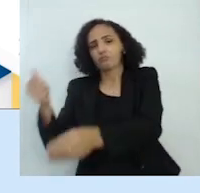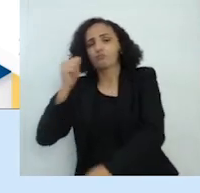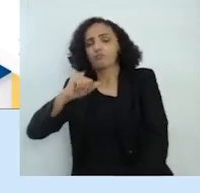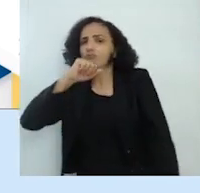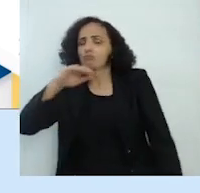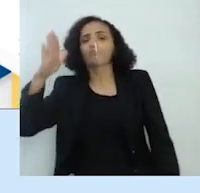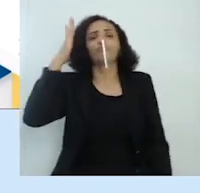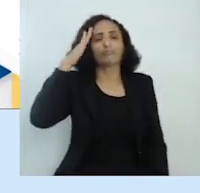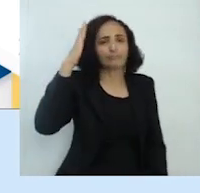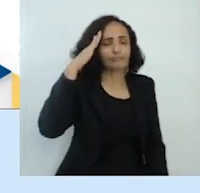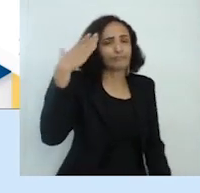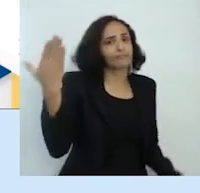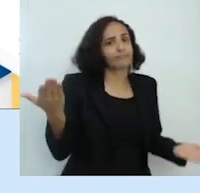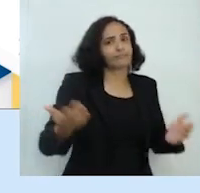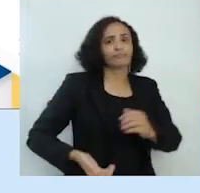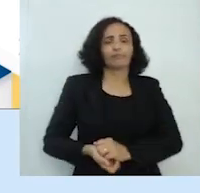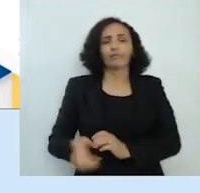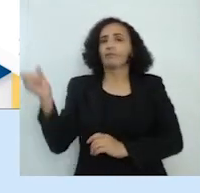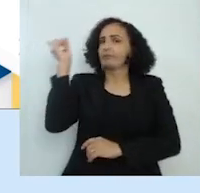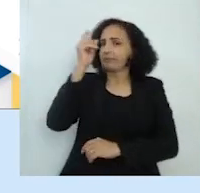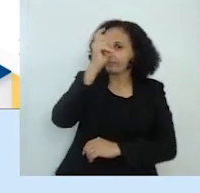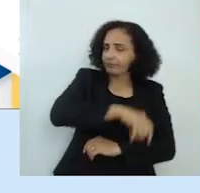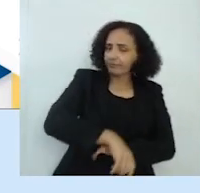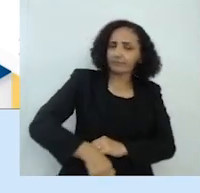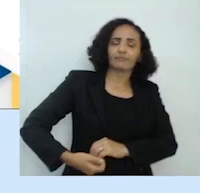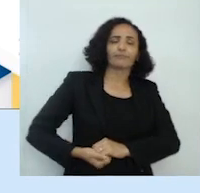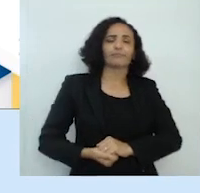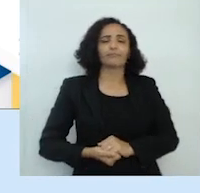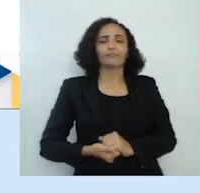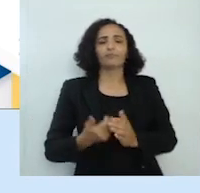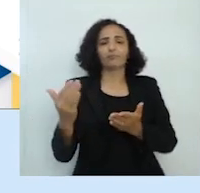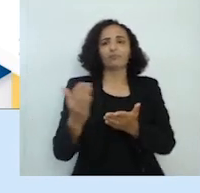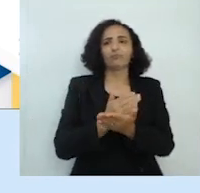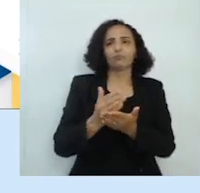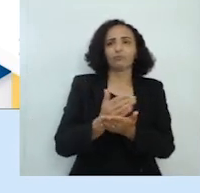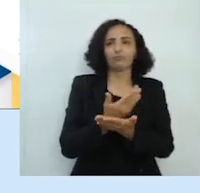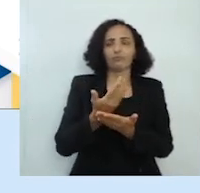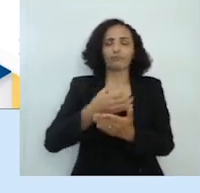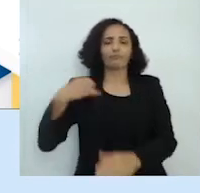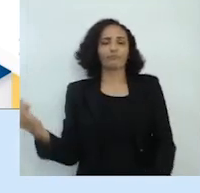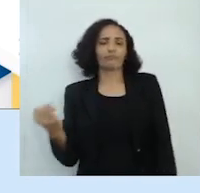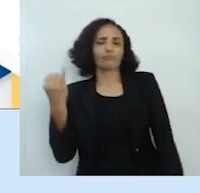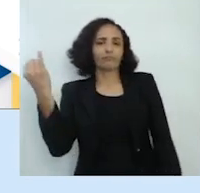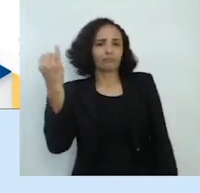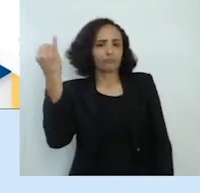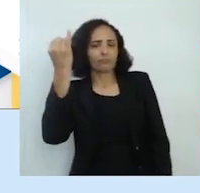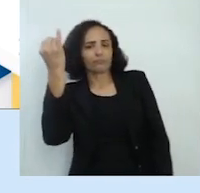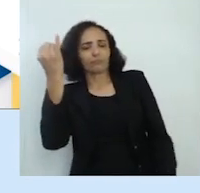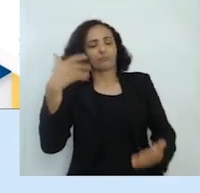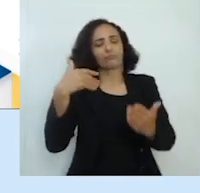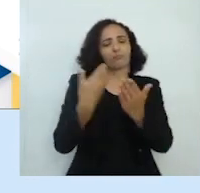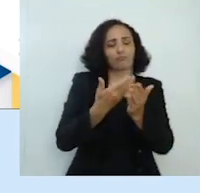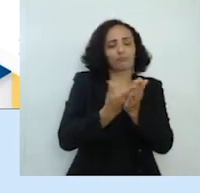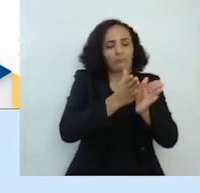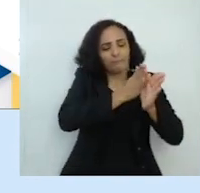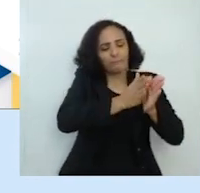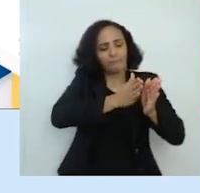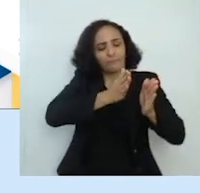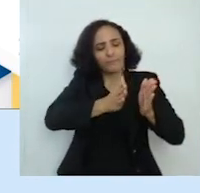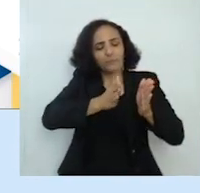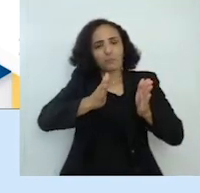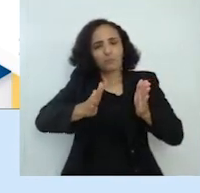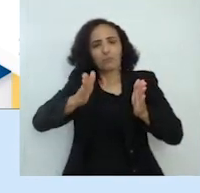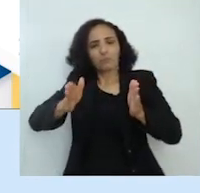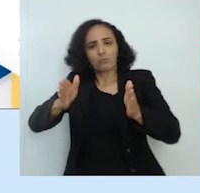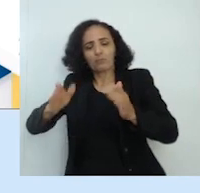agora? Burocracia. Um dos maiores teóricos da importância da propriedade dentro desse modo de produção